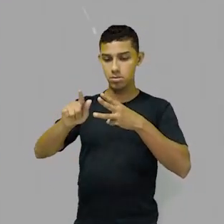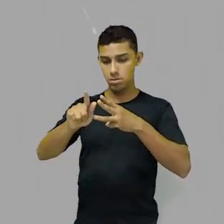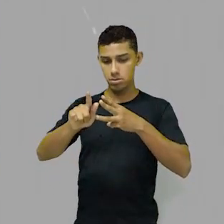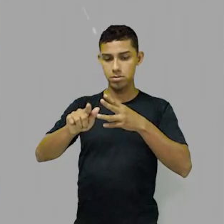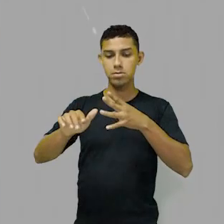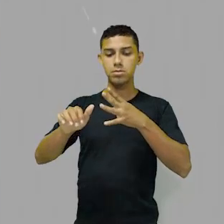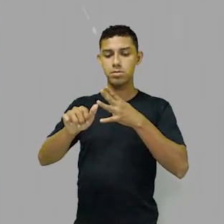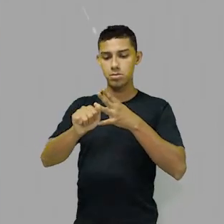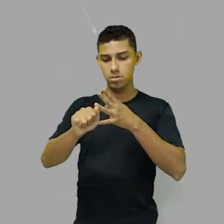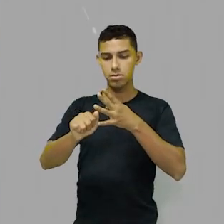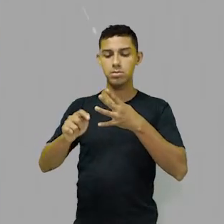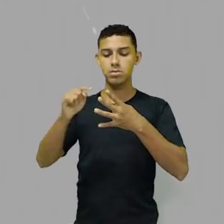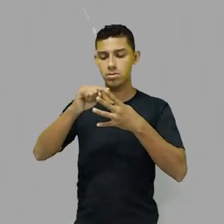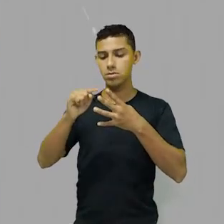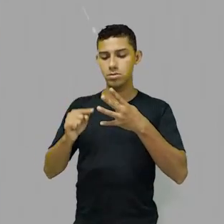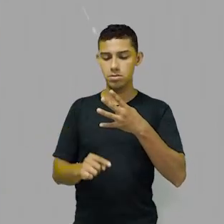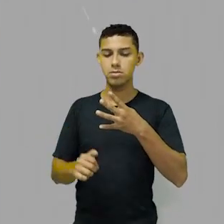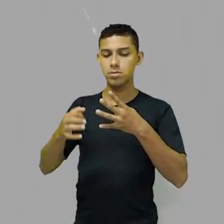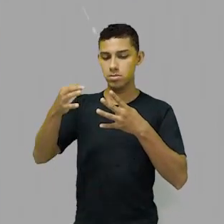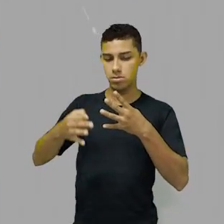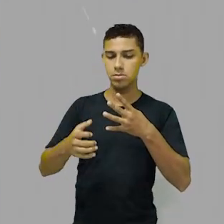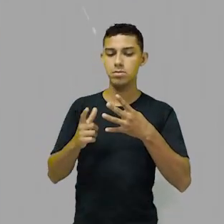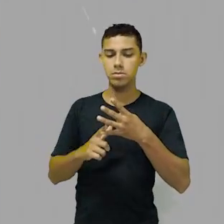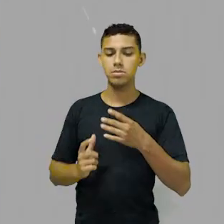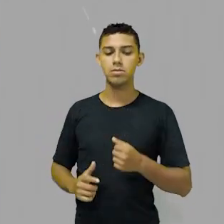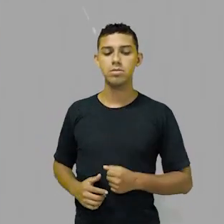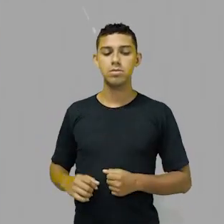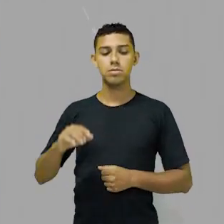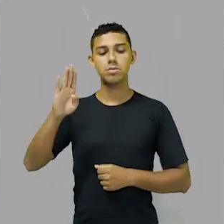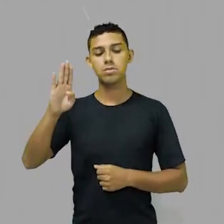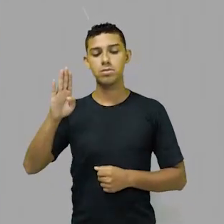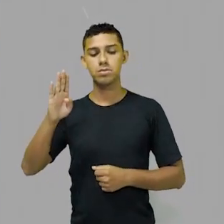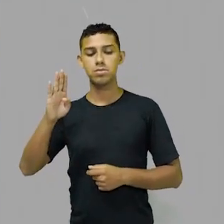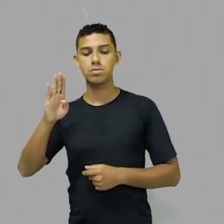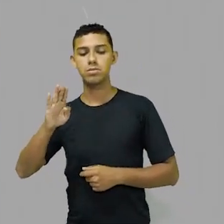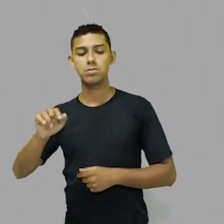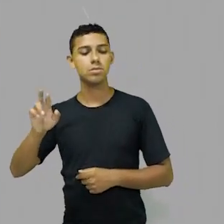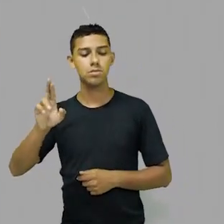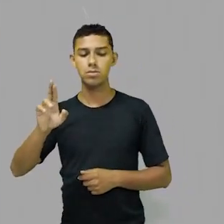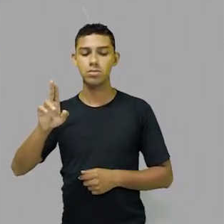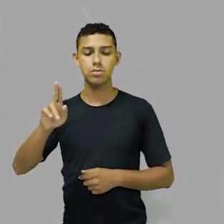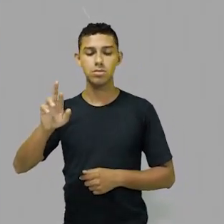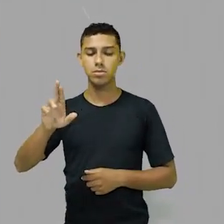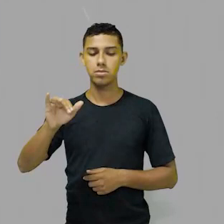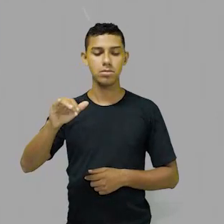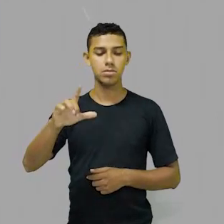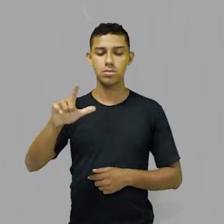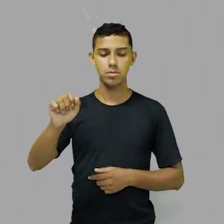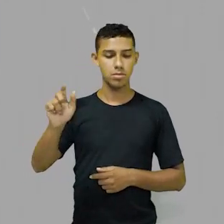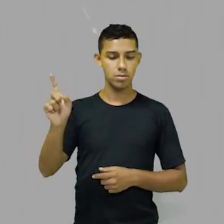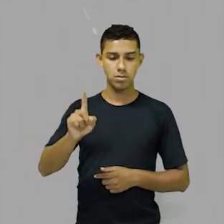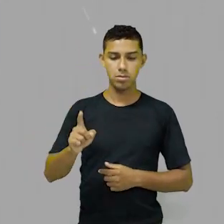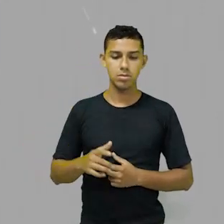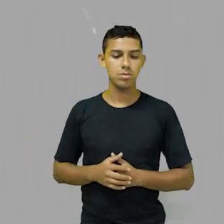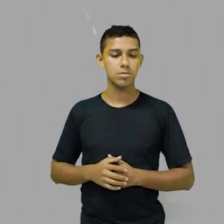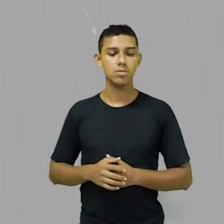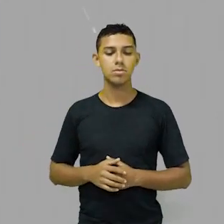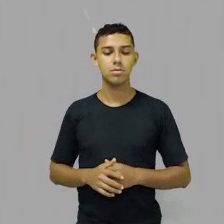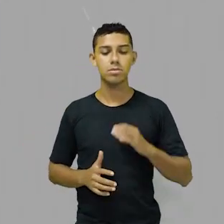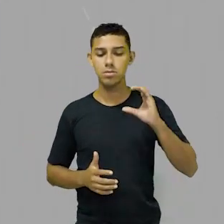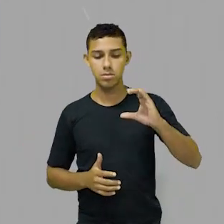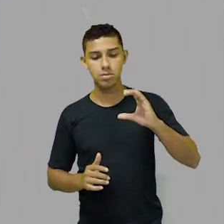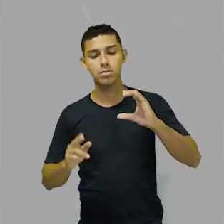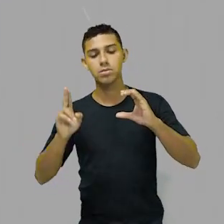adenina. Se você olhar aqui, ó, a letra B está errada, porque tem aqui uracila, e não existe uracila no DNA. Na